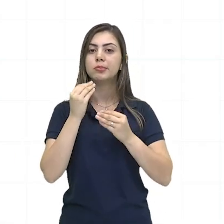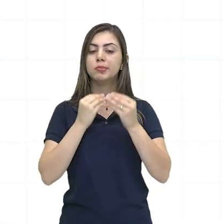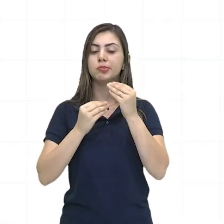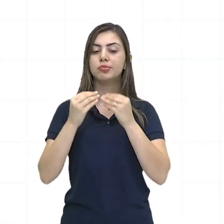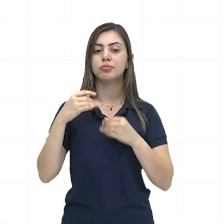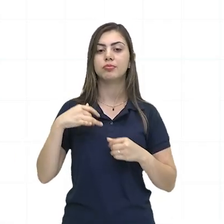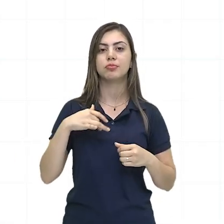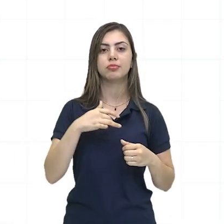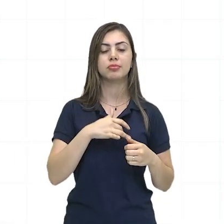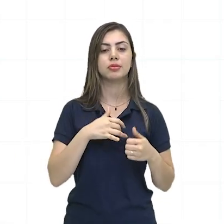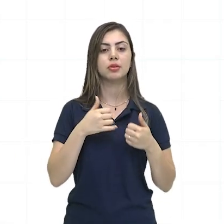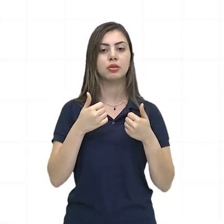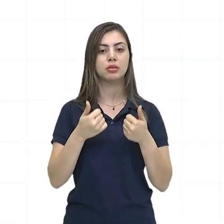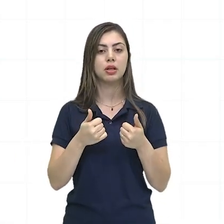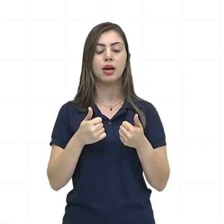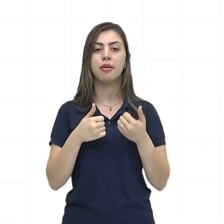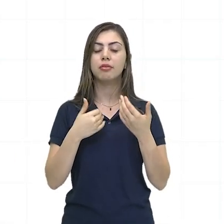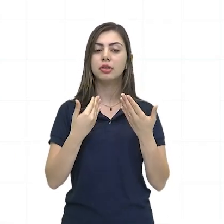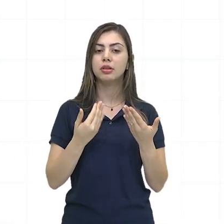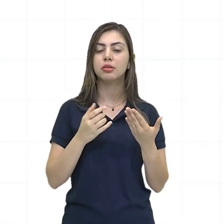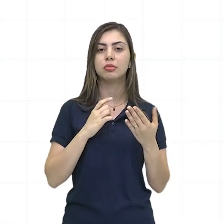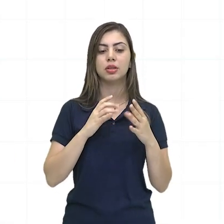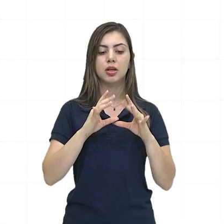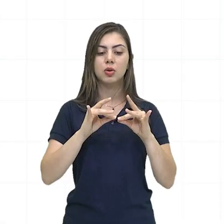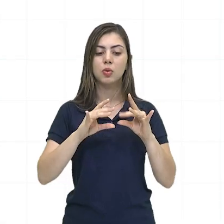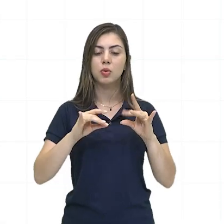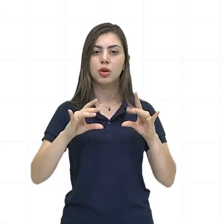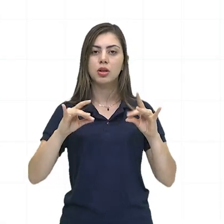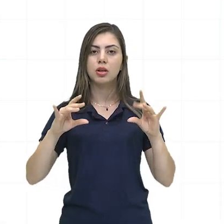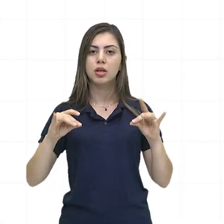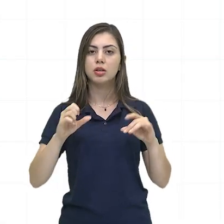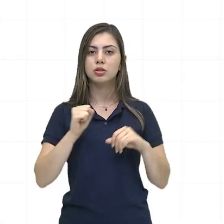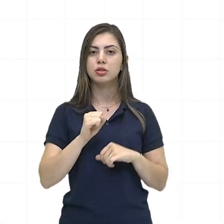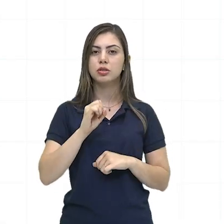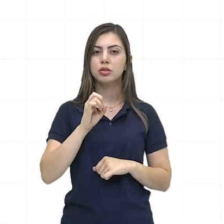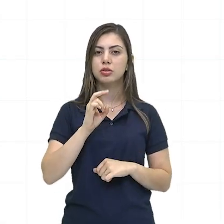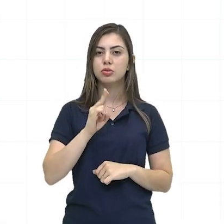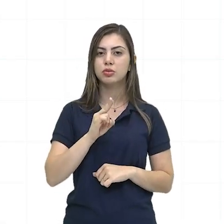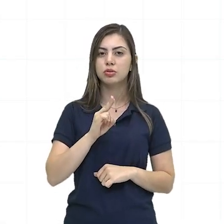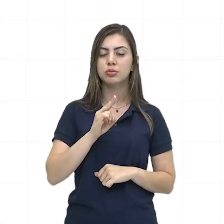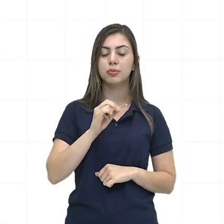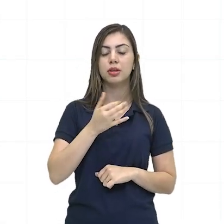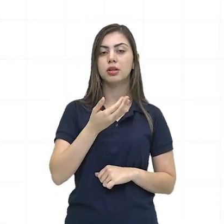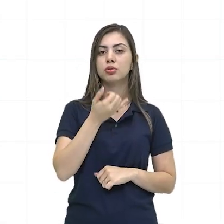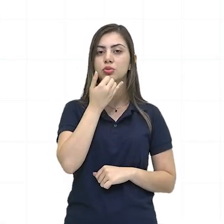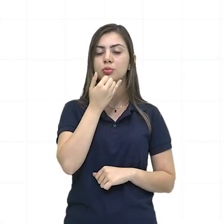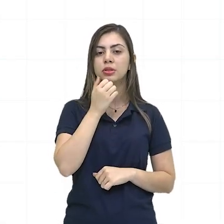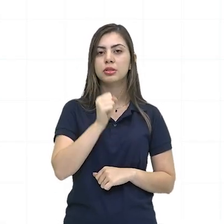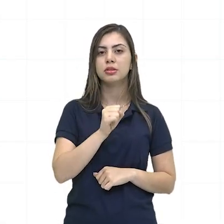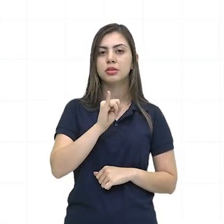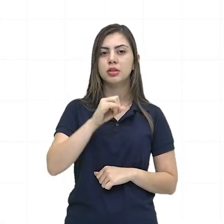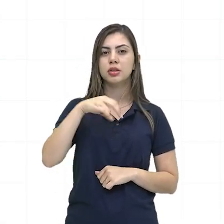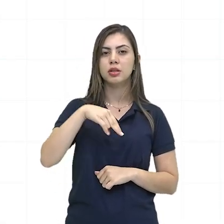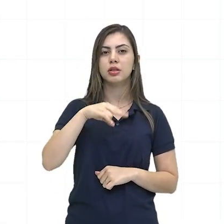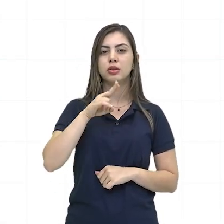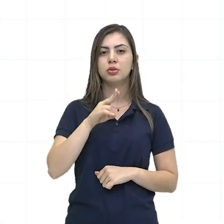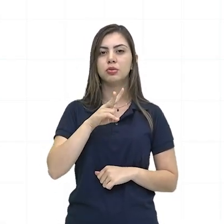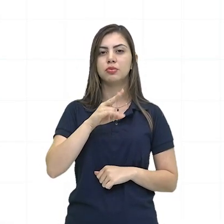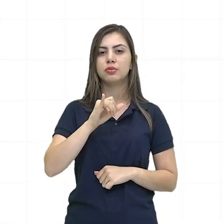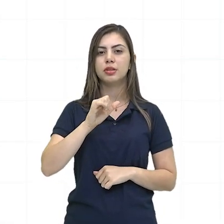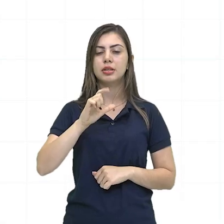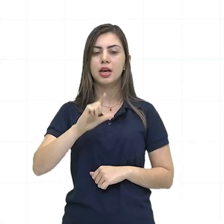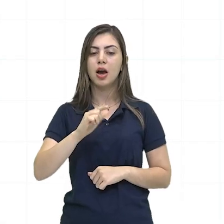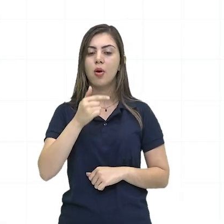produção saudável do líquido sinovial, já que a articulação, ela precisa ter a